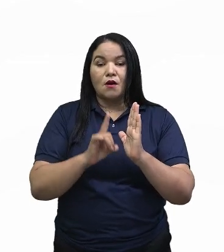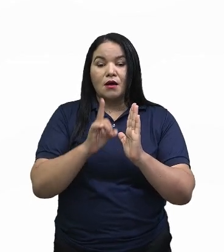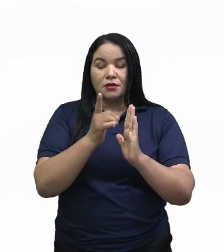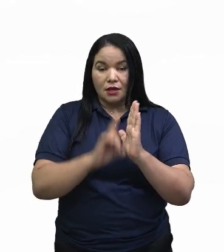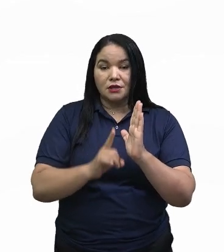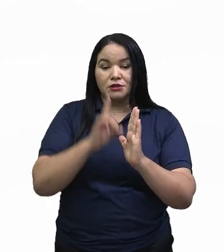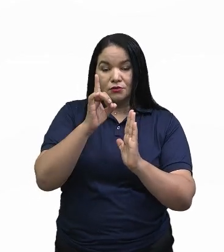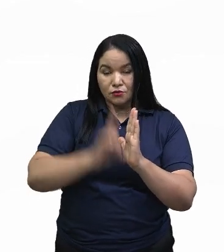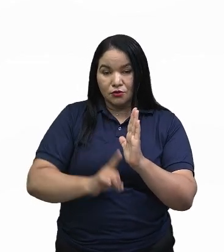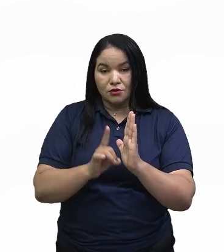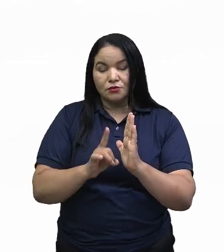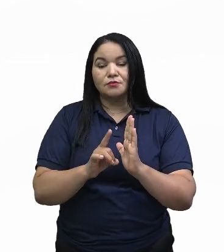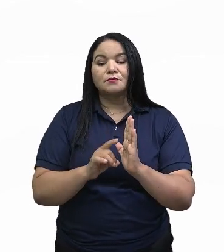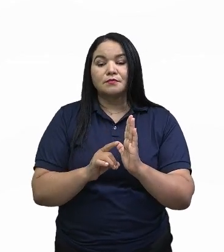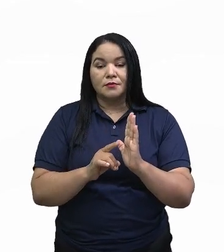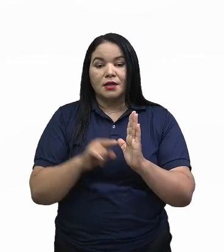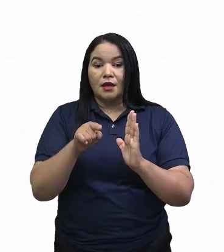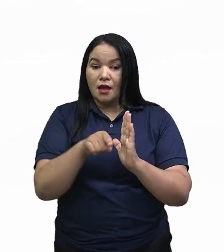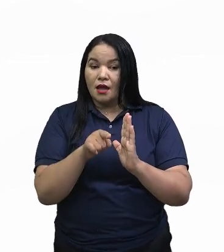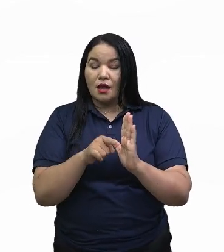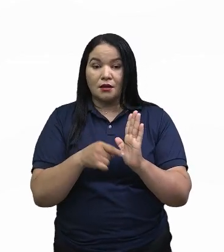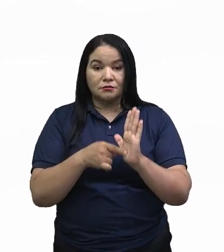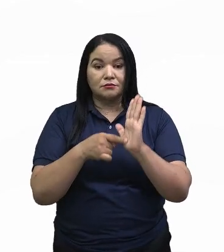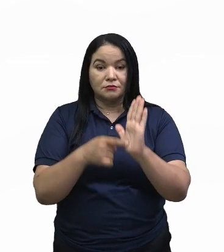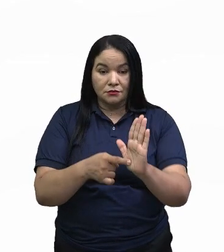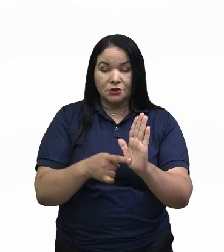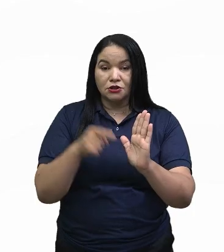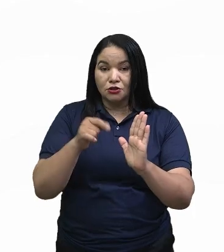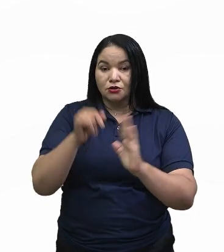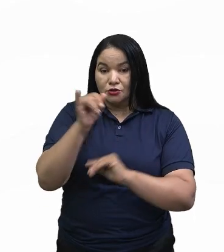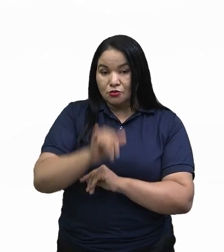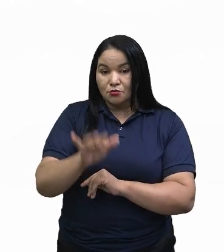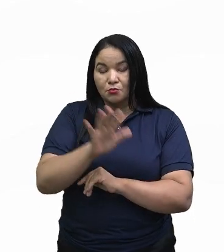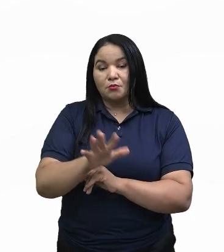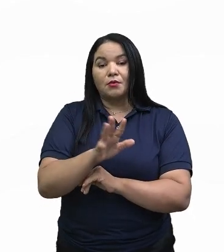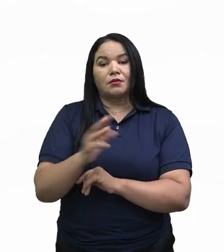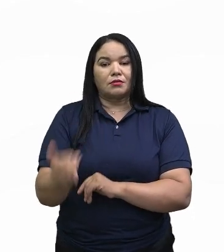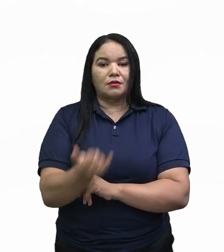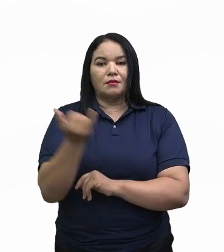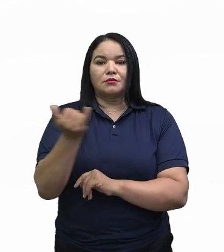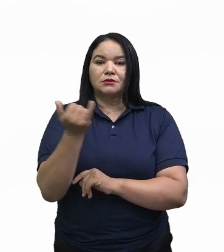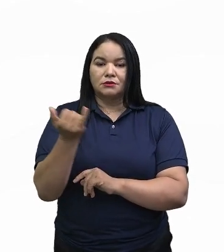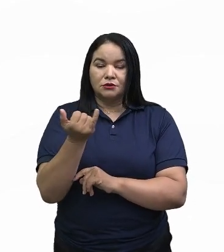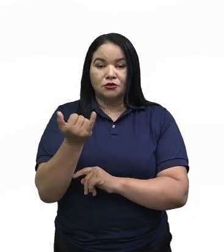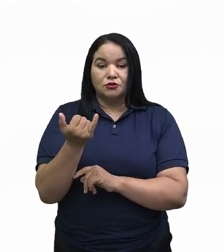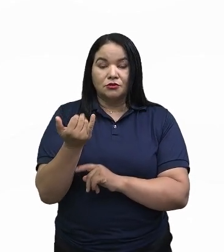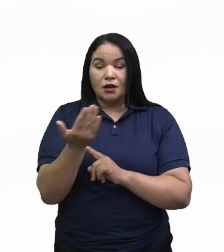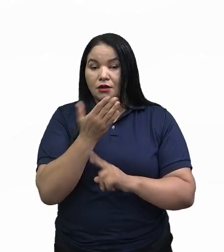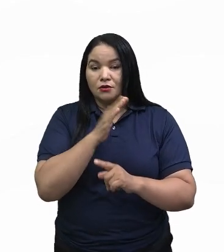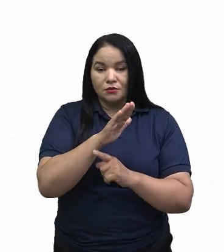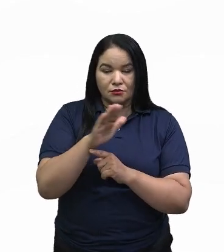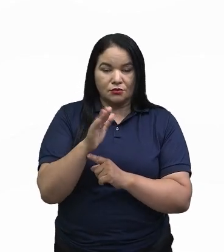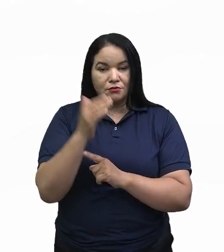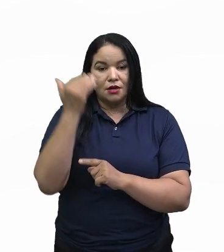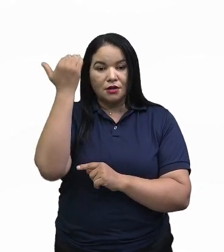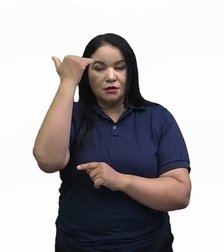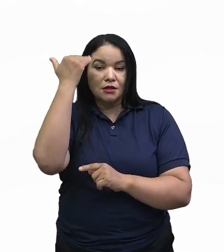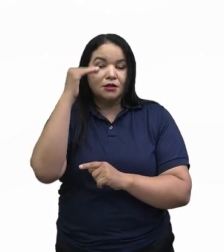uma imagem muito importante para compreendermos o